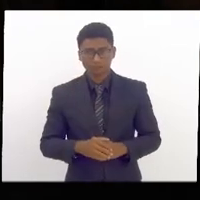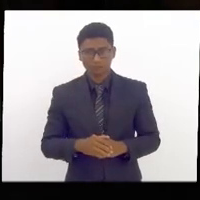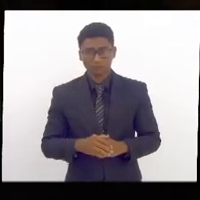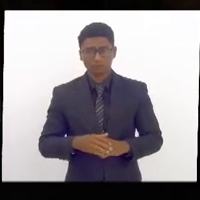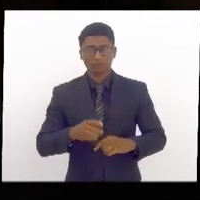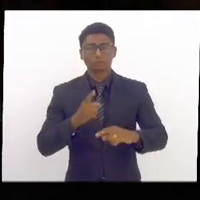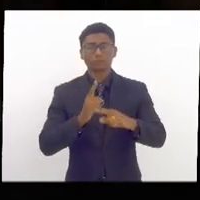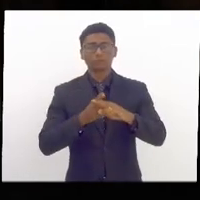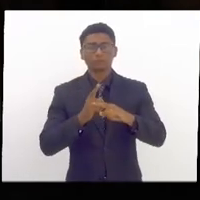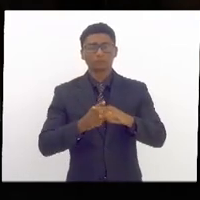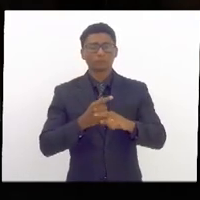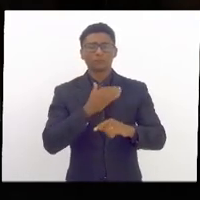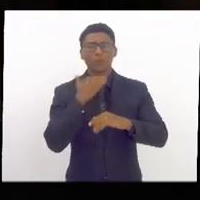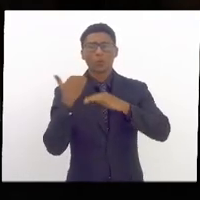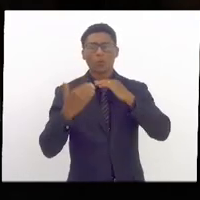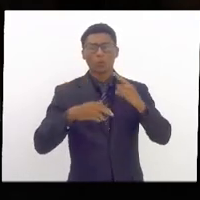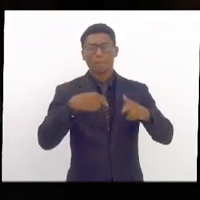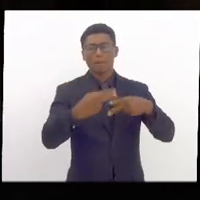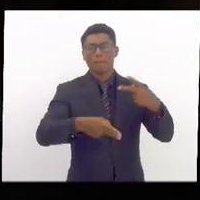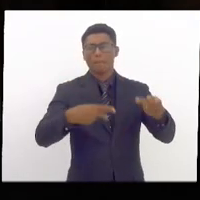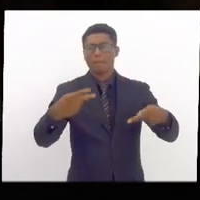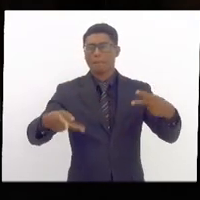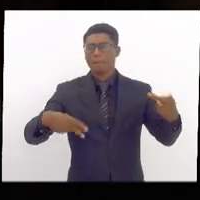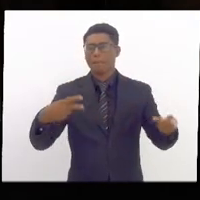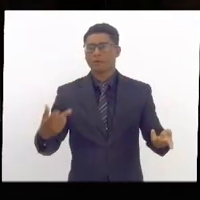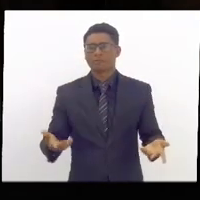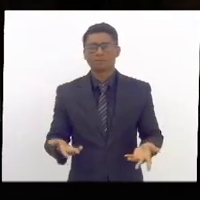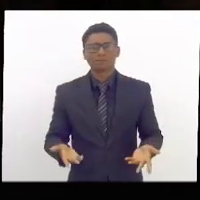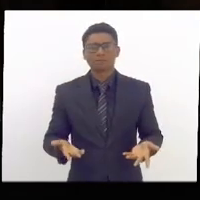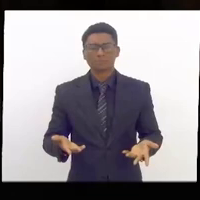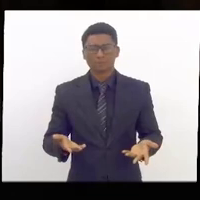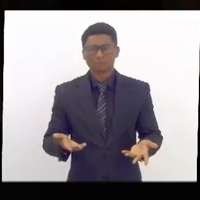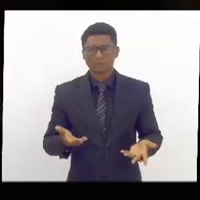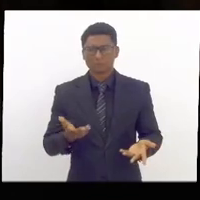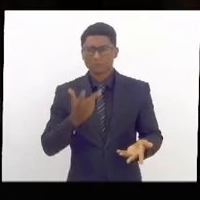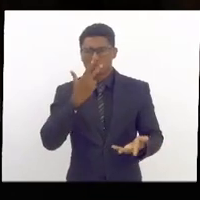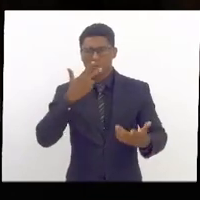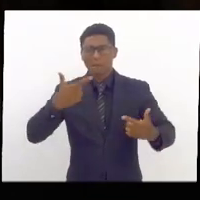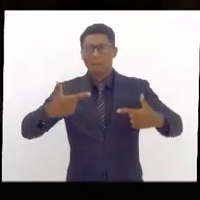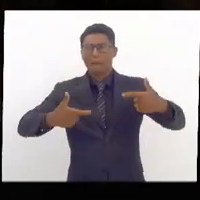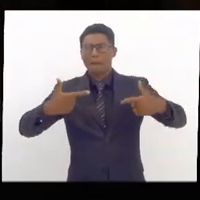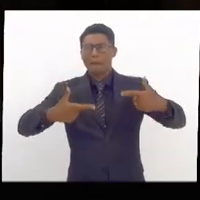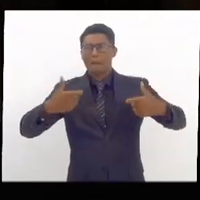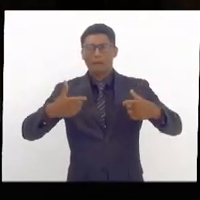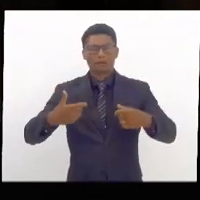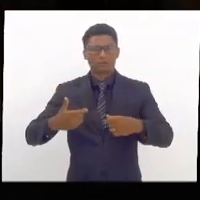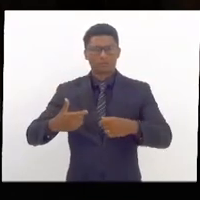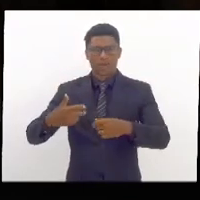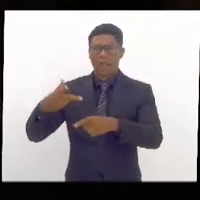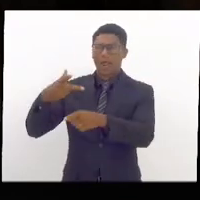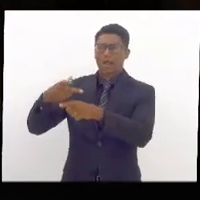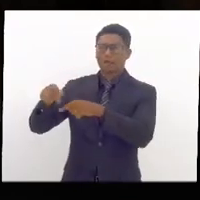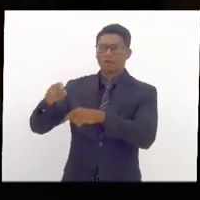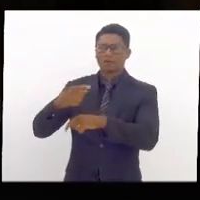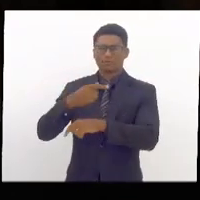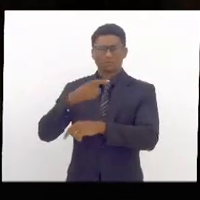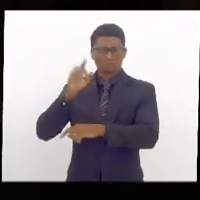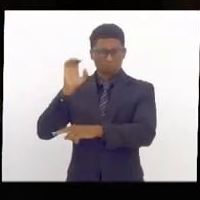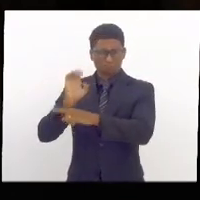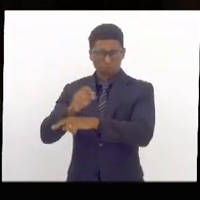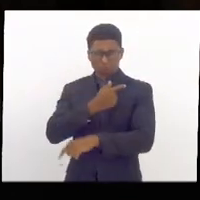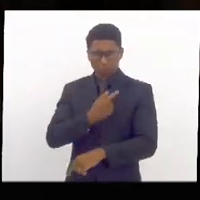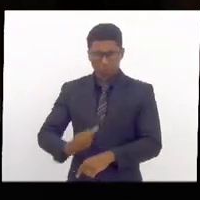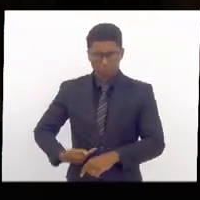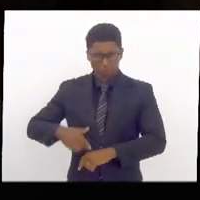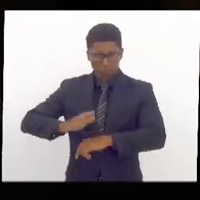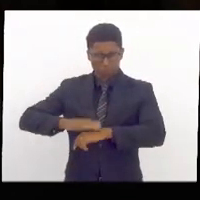haver corpos no chão. E não tem vencedores nessa suposta guerra que o próprio estado faz dentro do estado a partir do